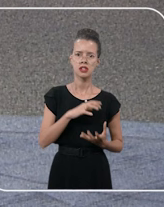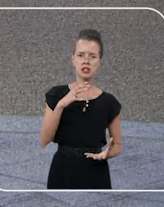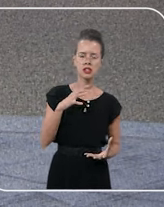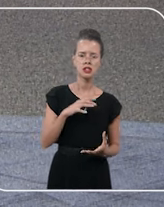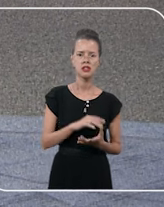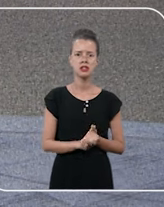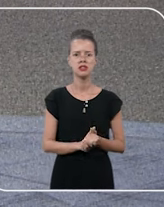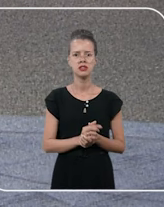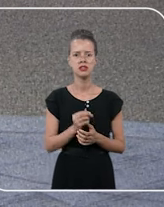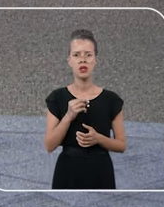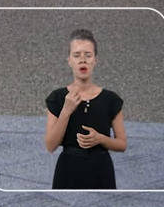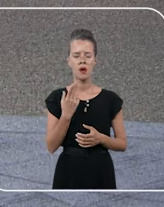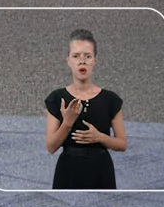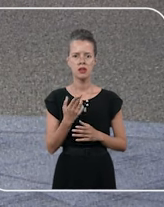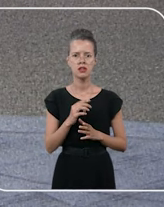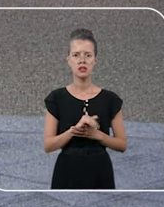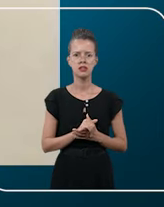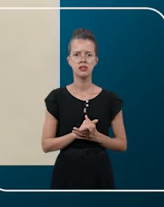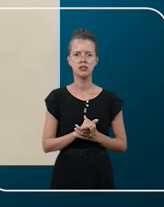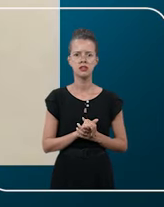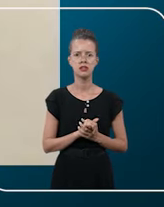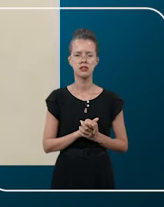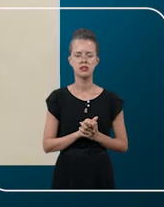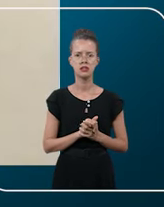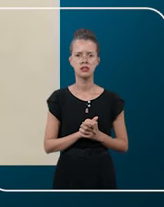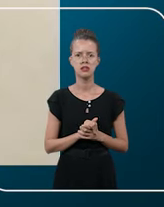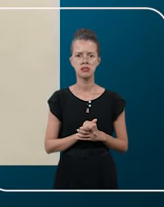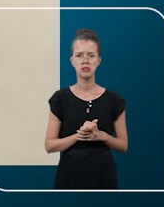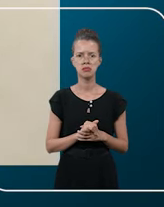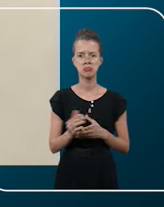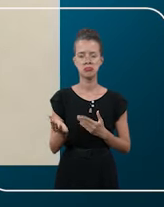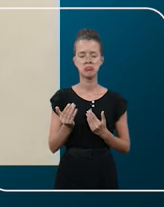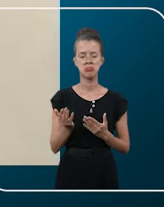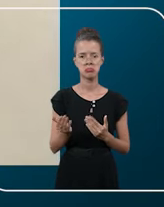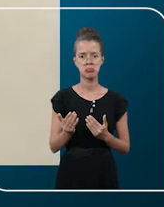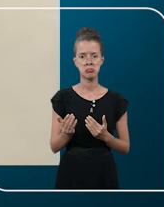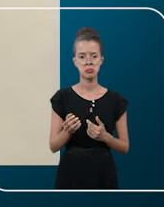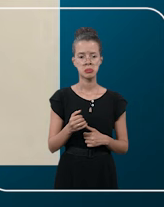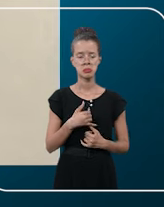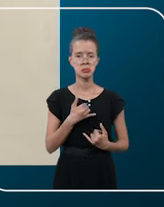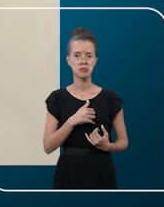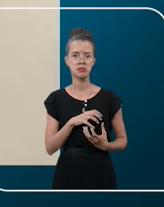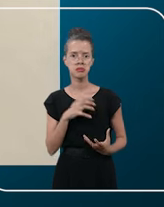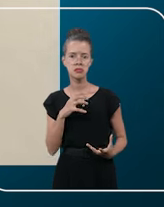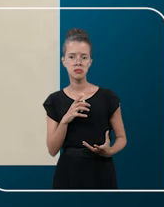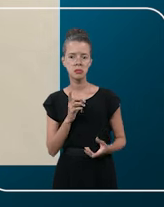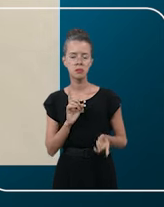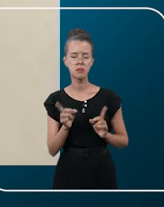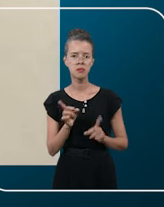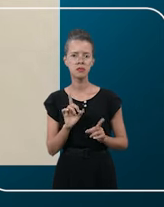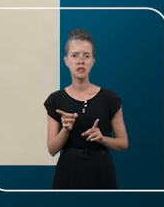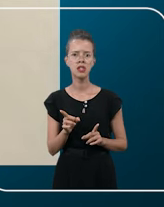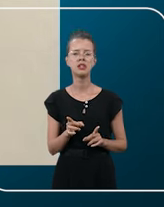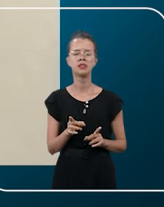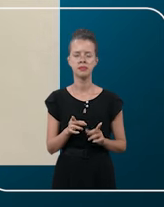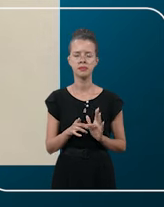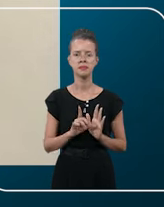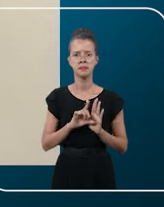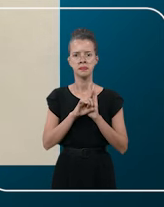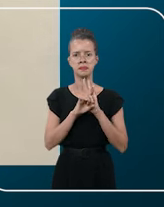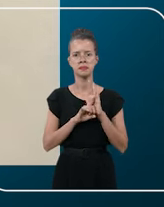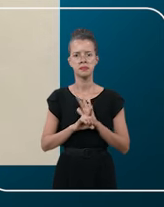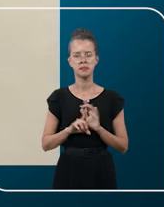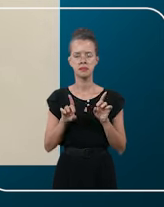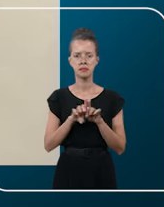idade, se era mais jovem. Então, isso vai ser levado em consideração. E os valores, né, são